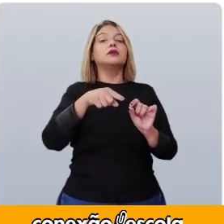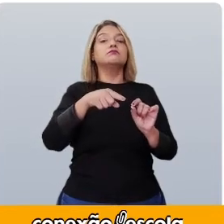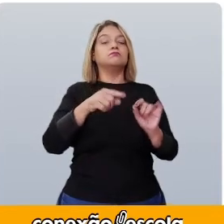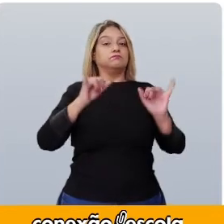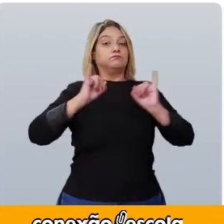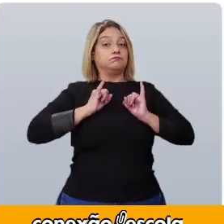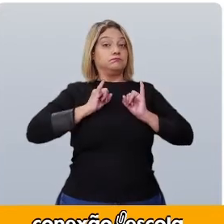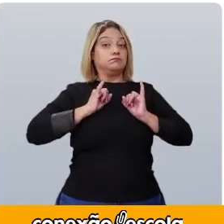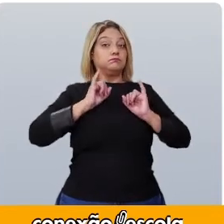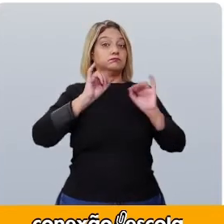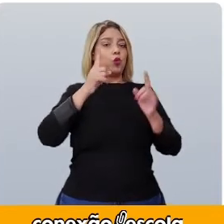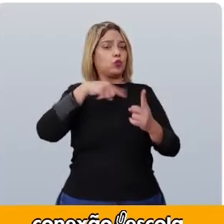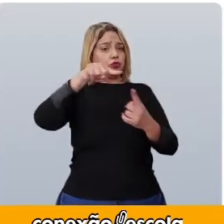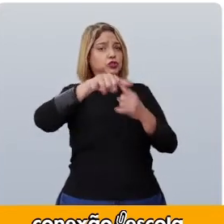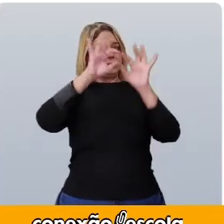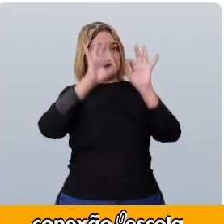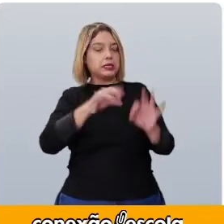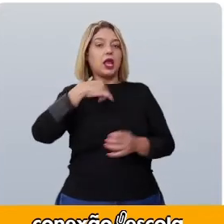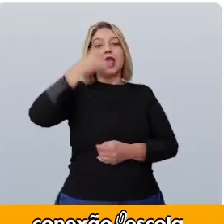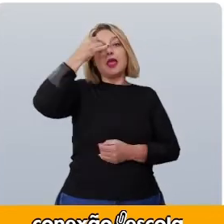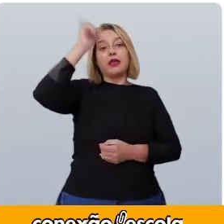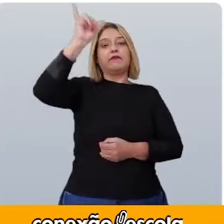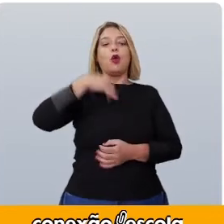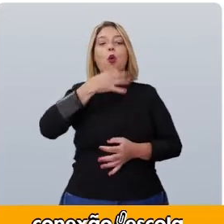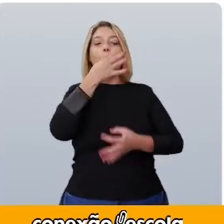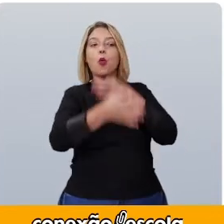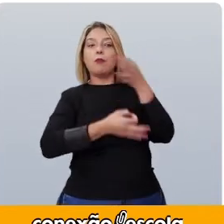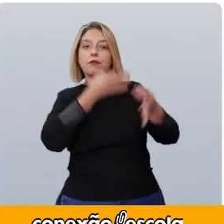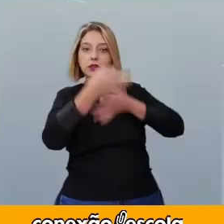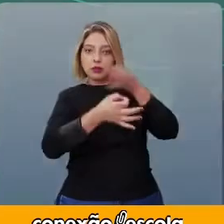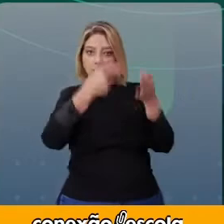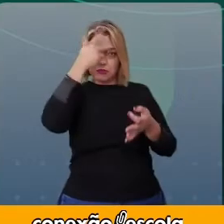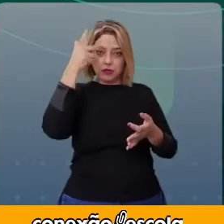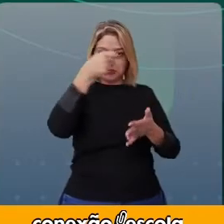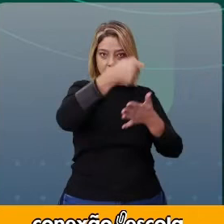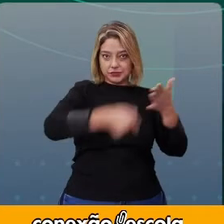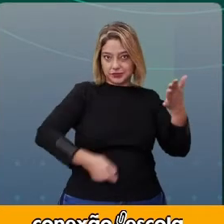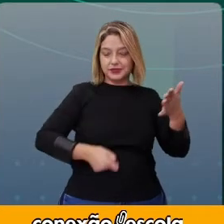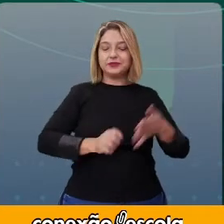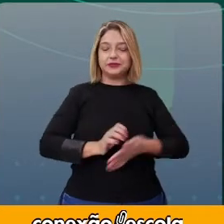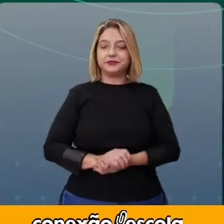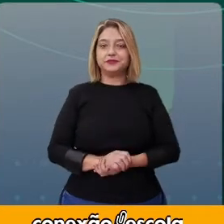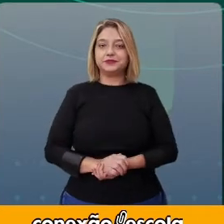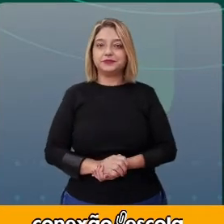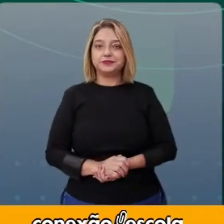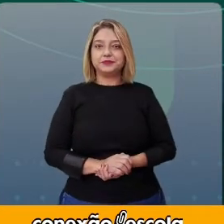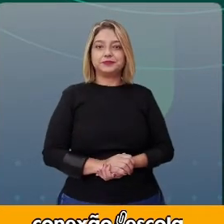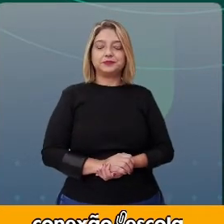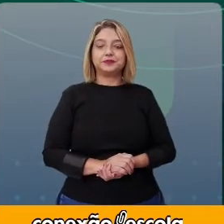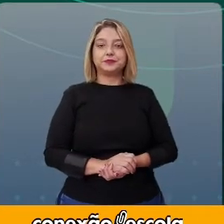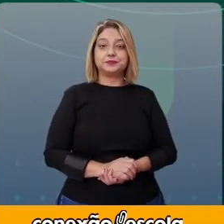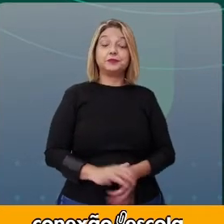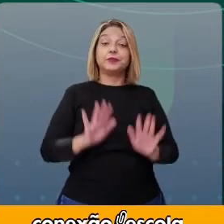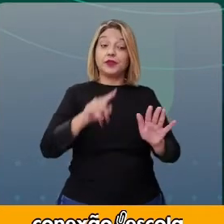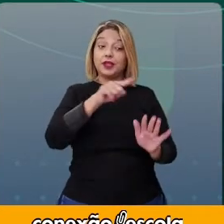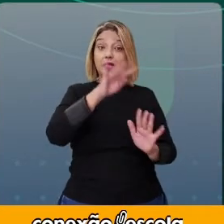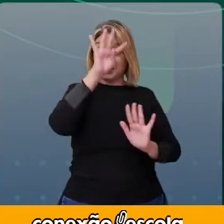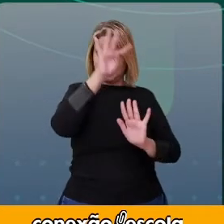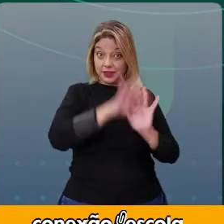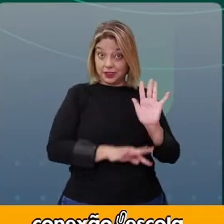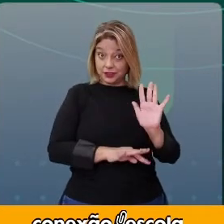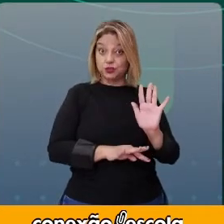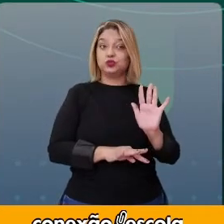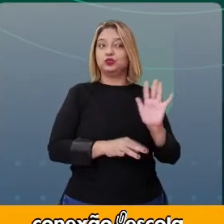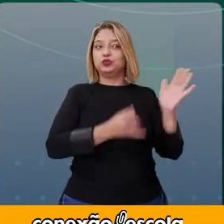seja, evitando a exposição do ponto de vista de quem os escreve. Então, um texto,